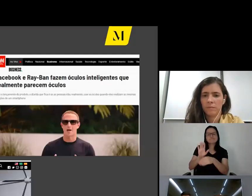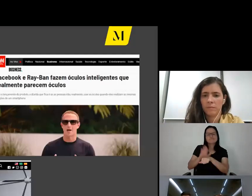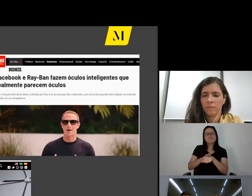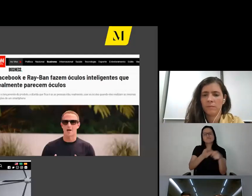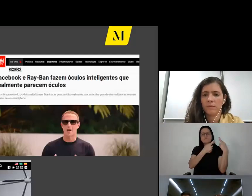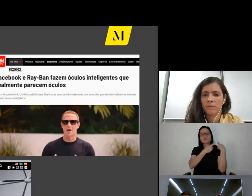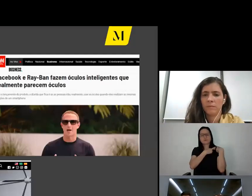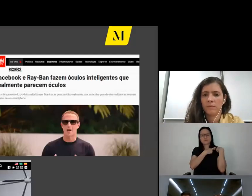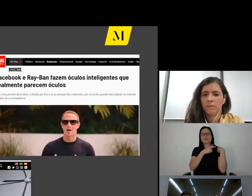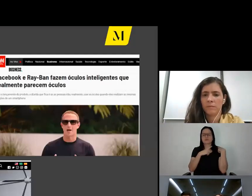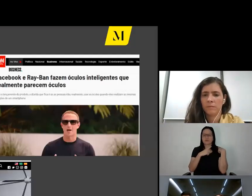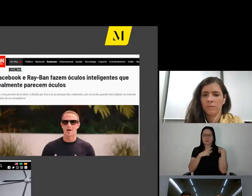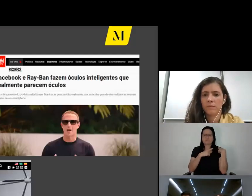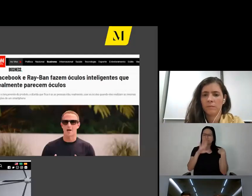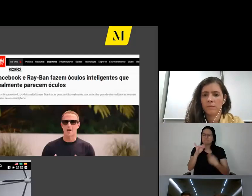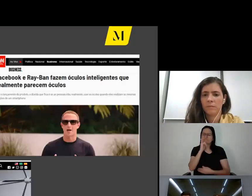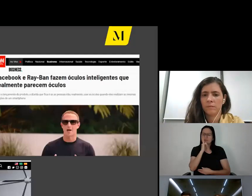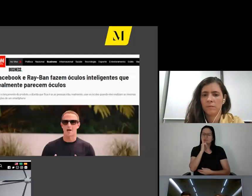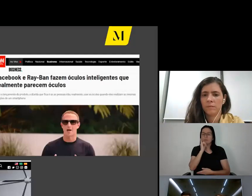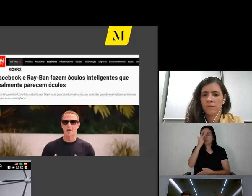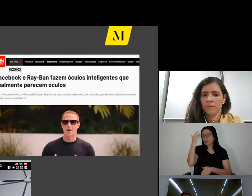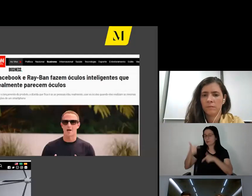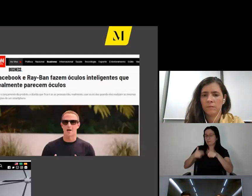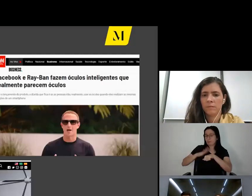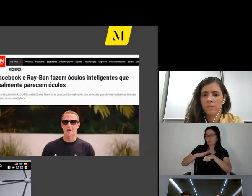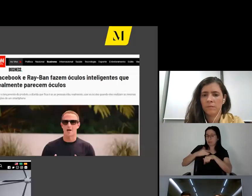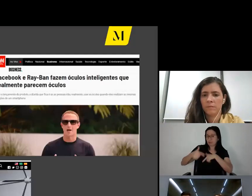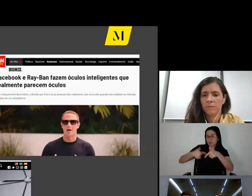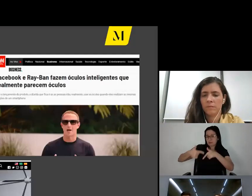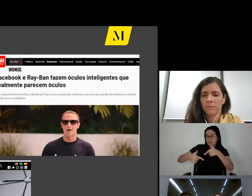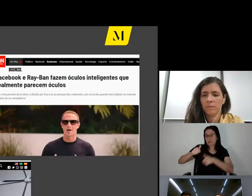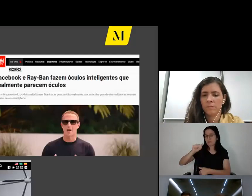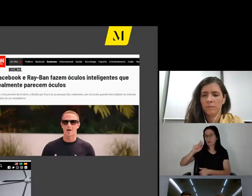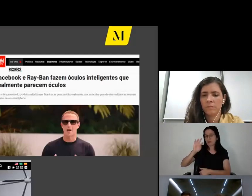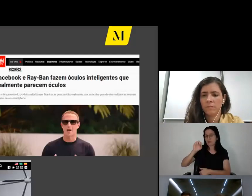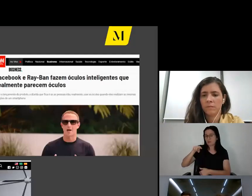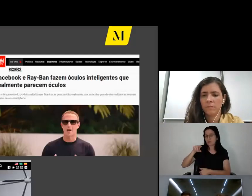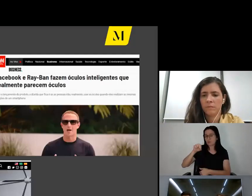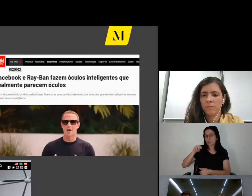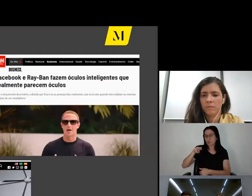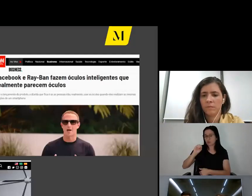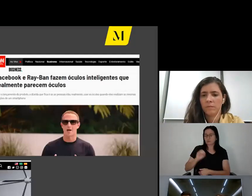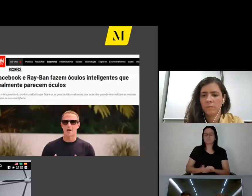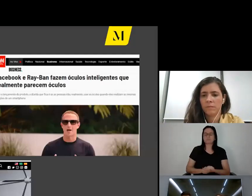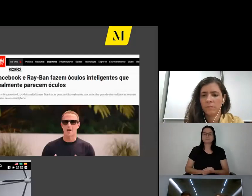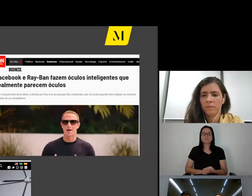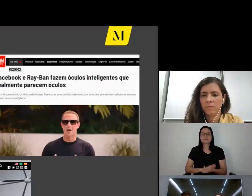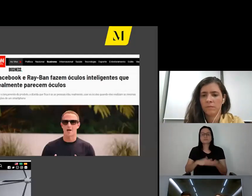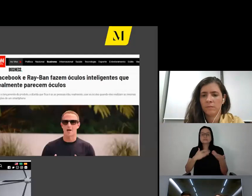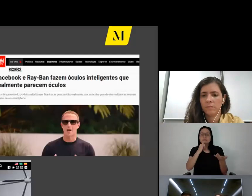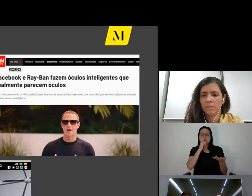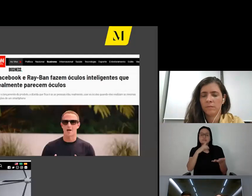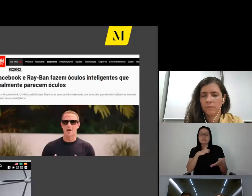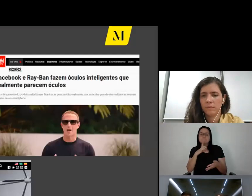exemplo, um carro autônomo em que o seu usuário ele decide por sempre proteger, né? Em caso de haver